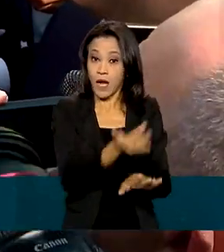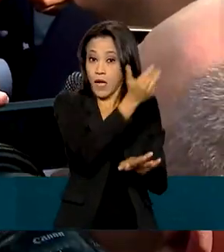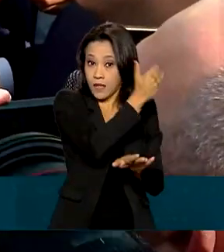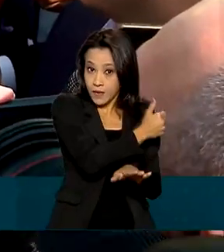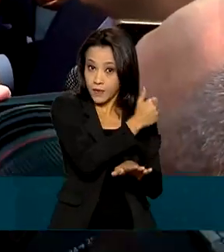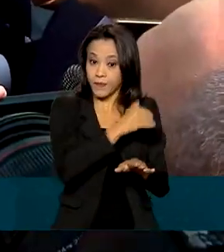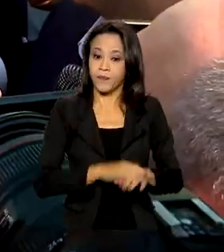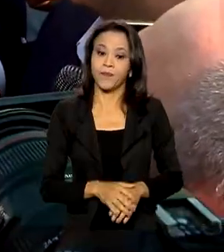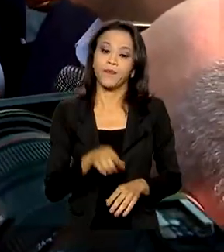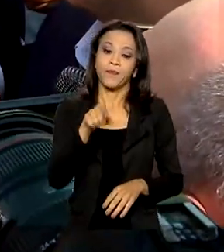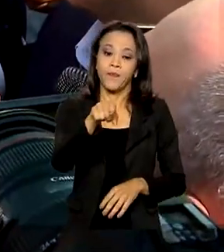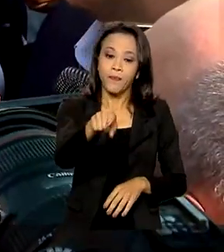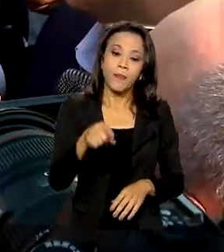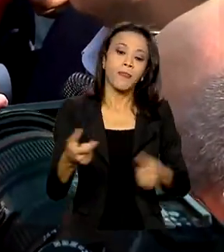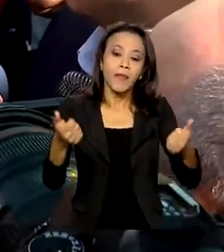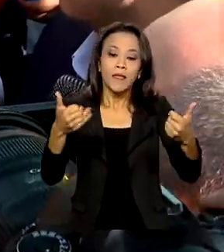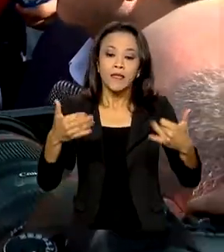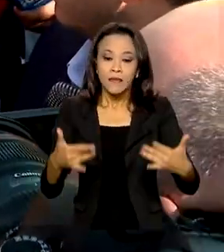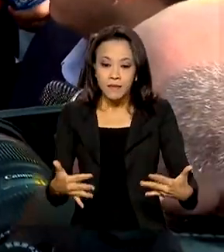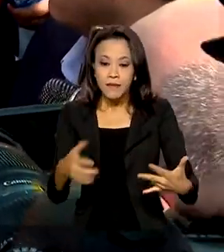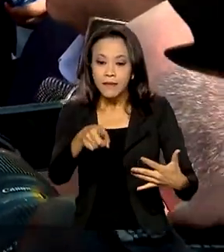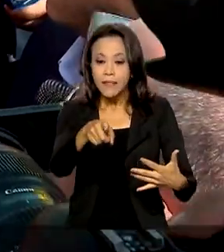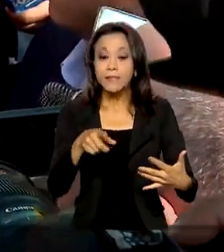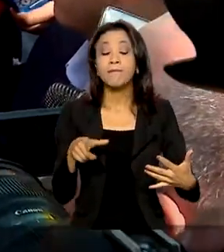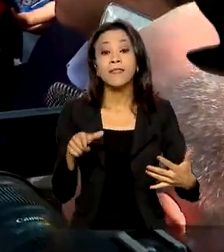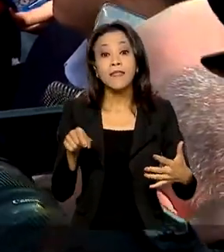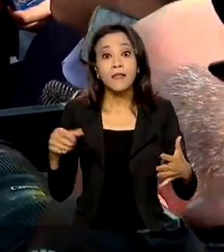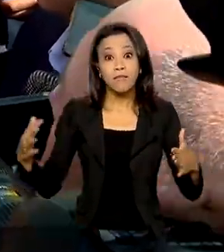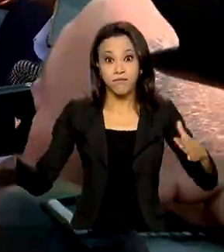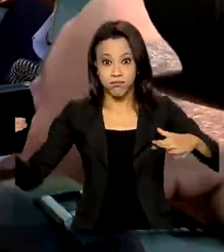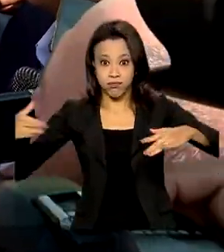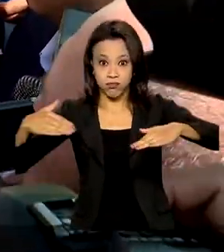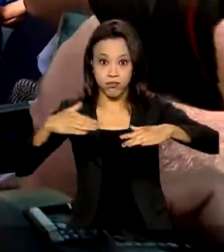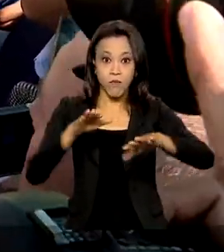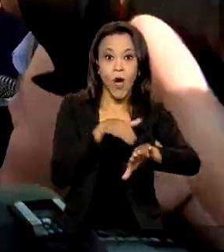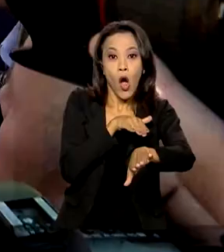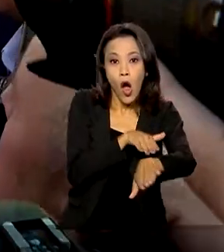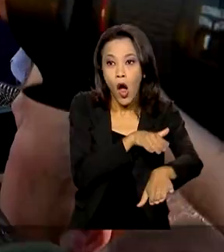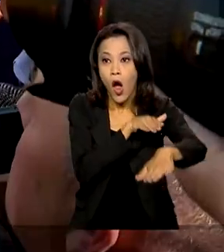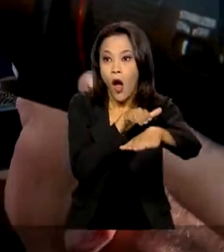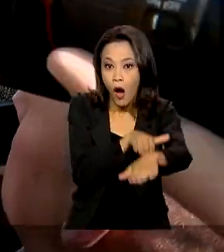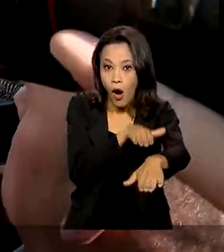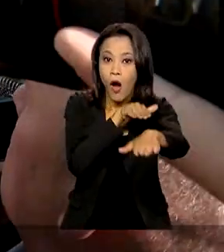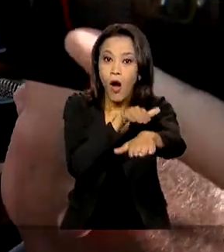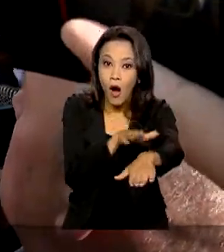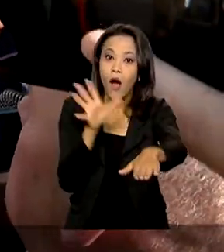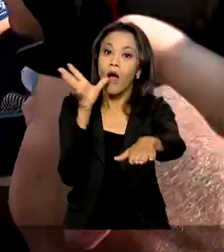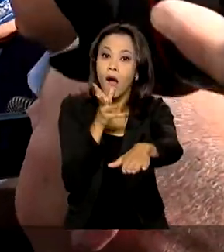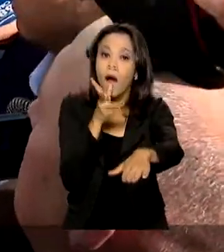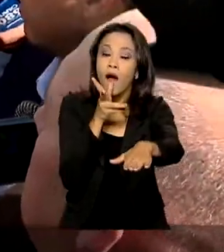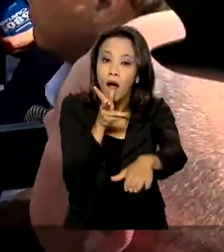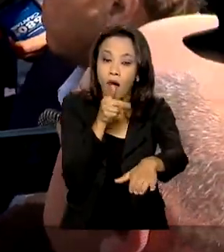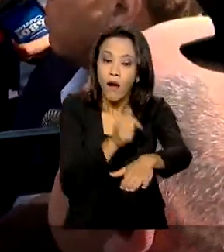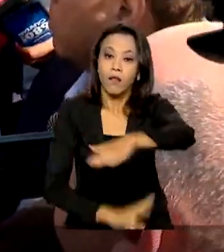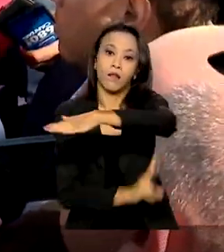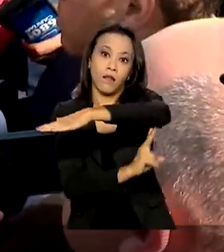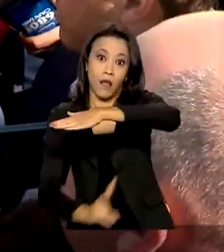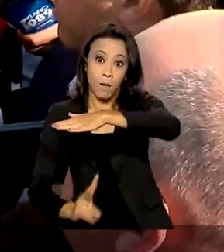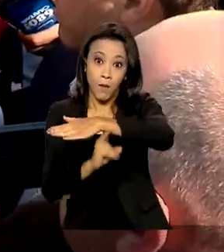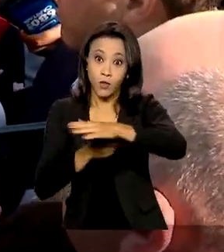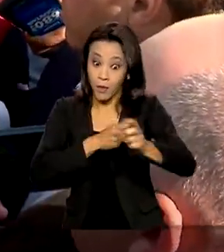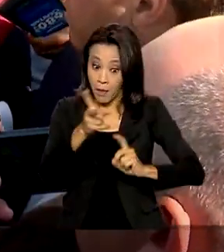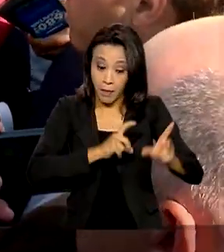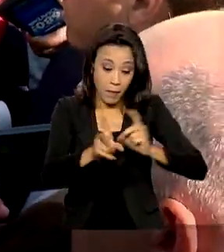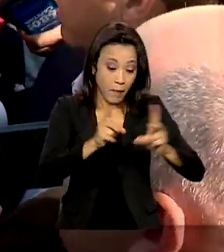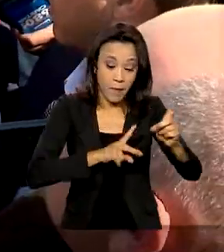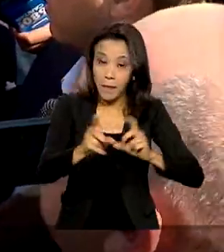la mitad de atrás atural aí na hora ali onde ele quanto ela metade você passa hora é corrente lamentar não falou que é muito comum